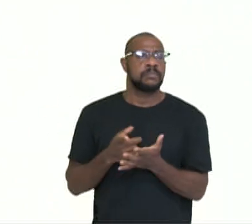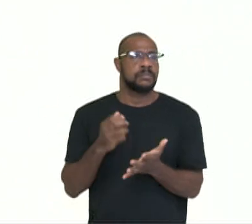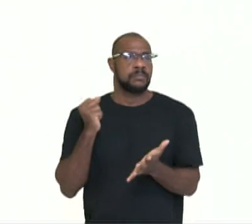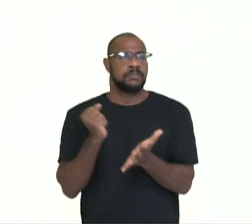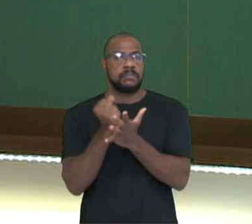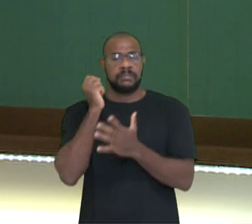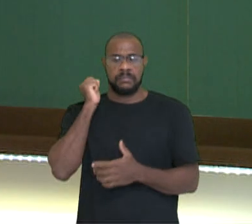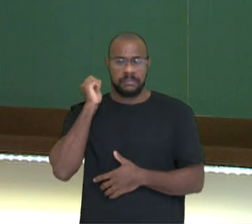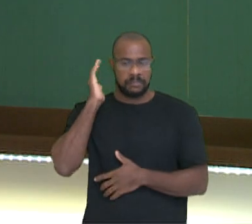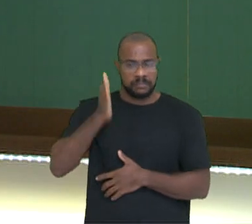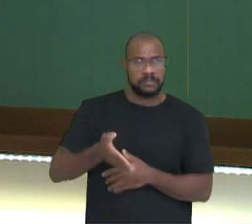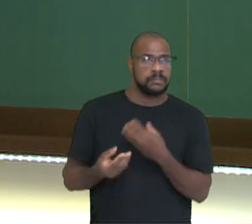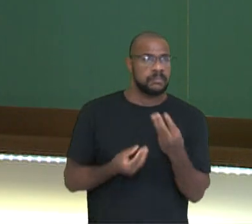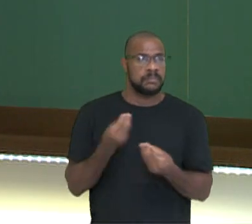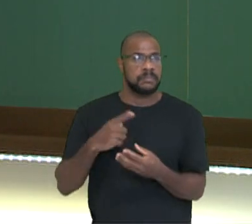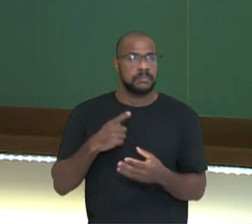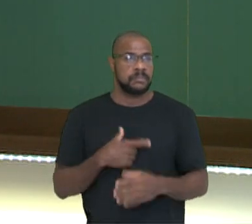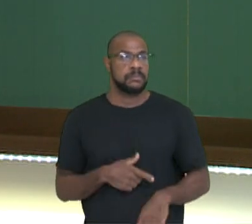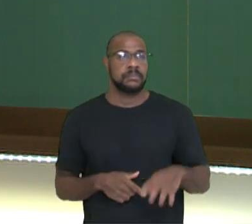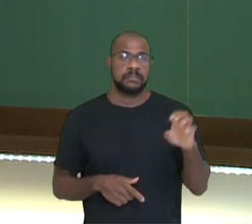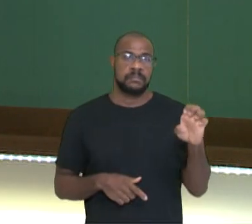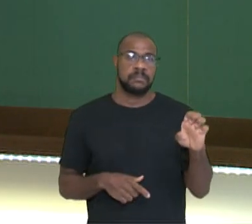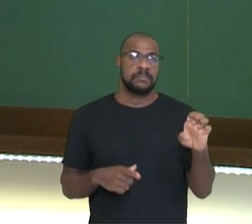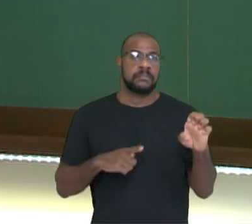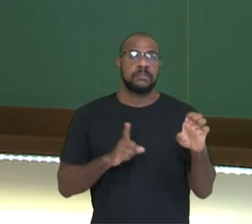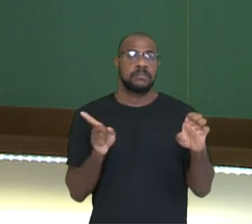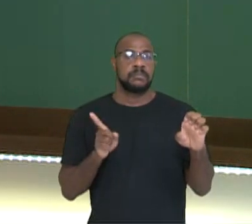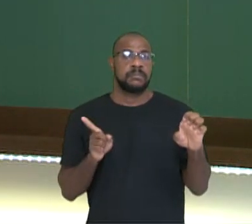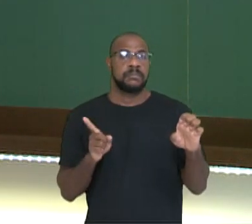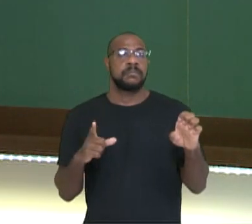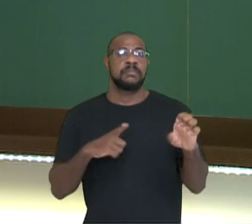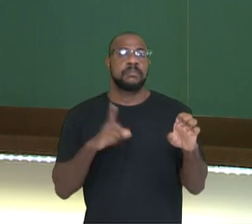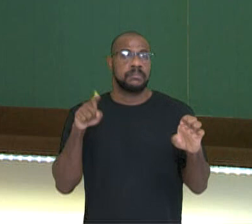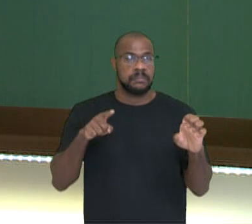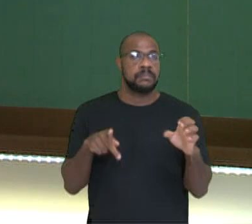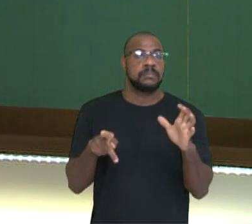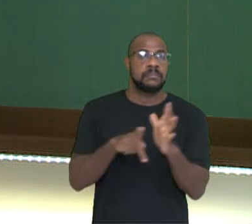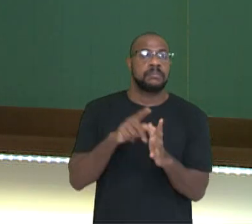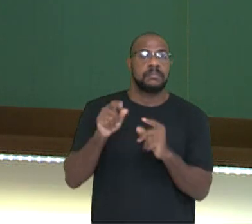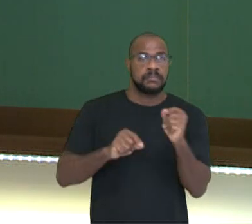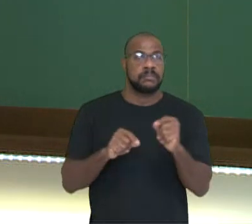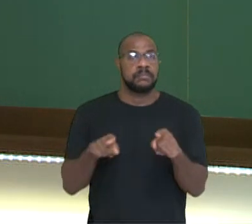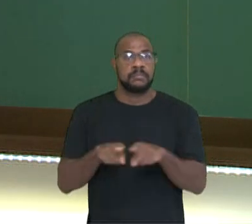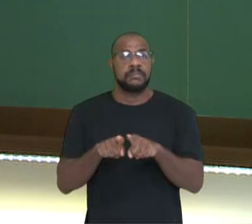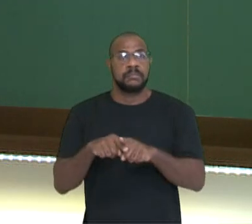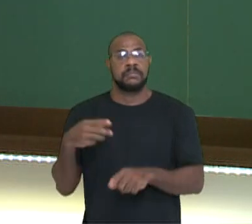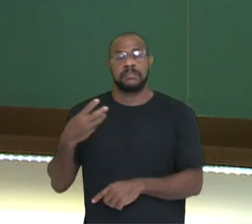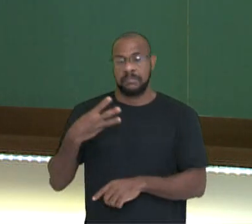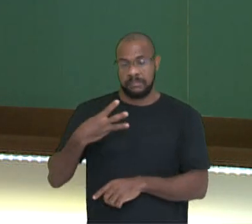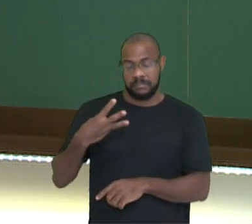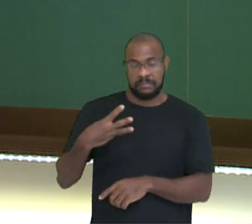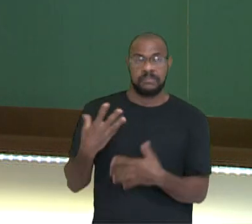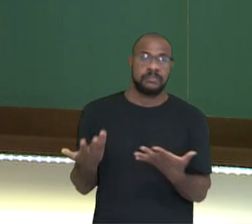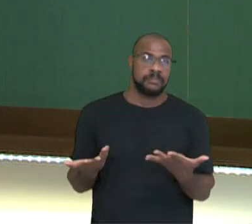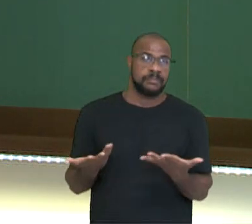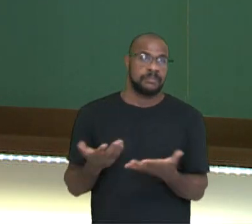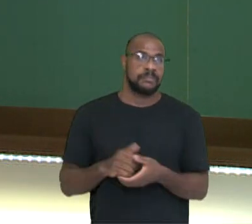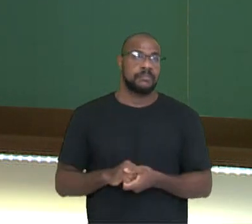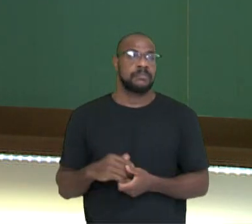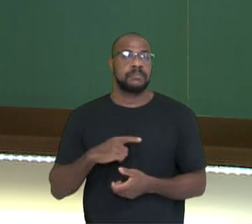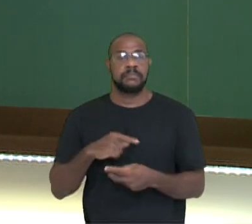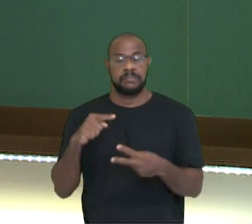lá a alternativa C, porque eu ainda tenho a alternativa E, que diz que esse ângulo pertence também ao terceiro quadrante. Então, eu tenho